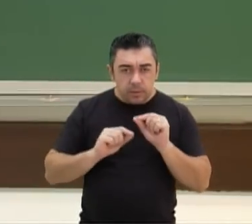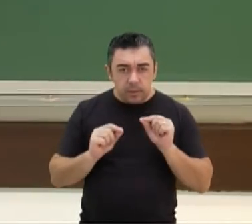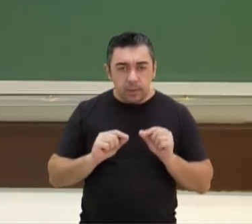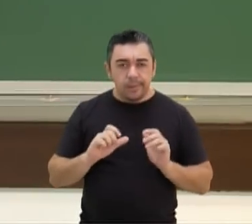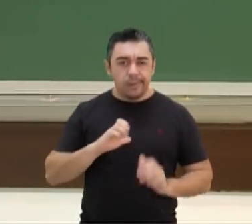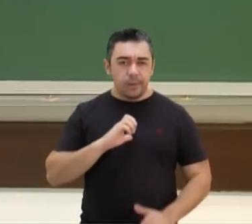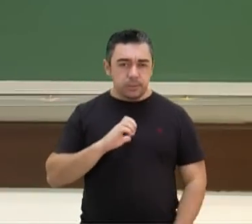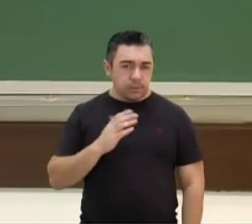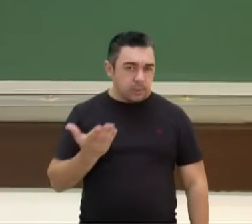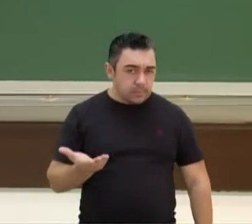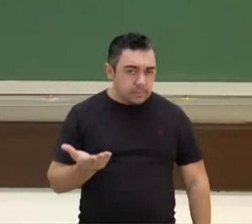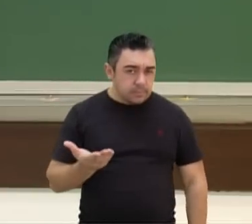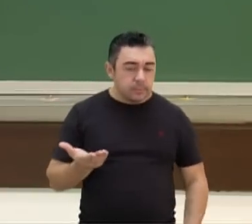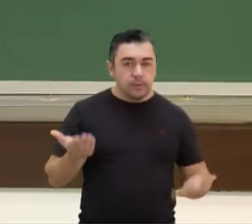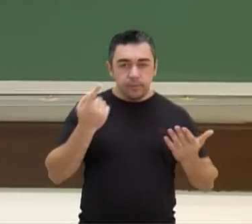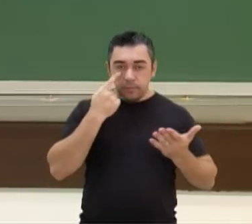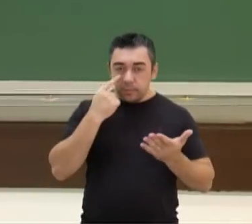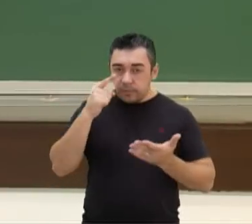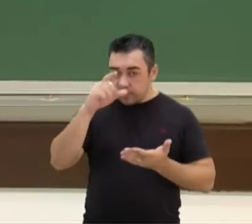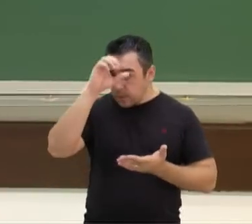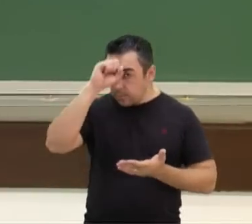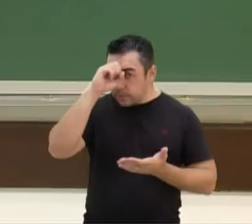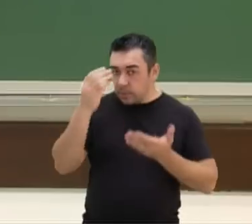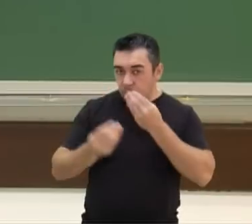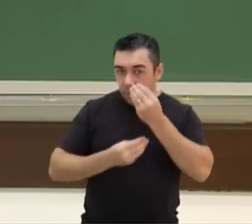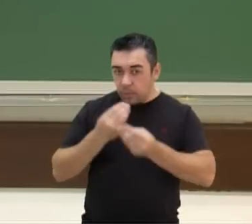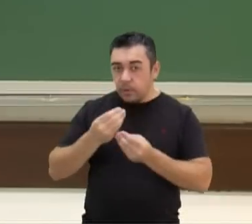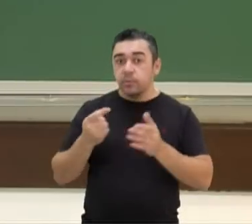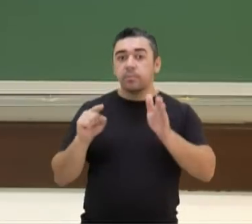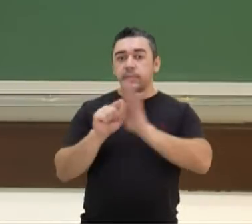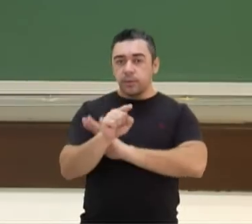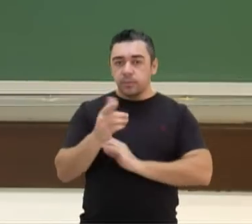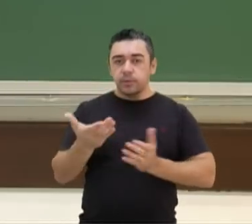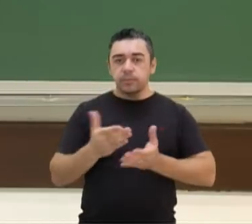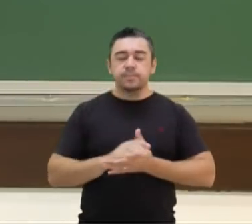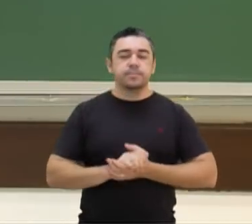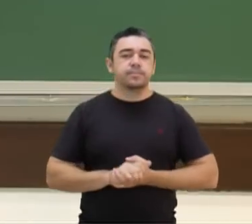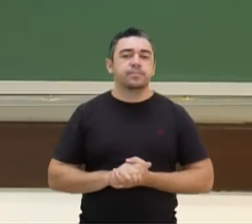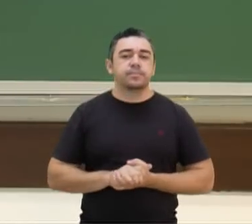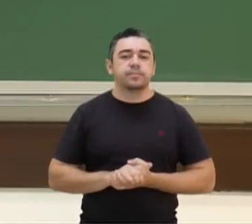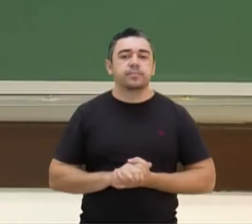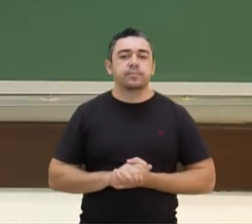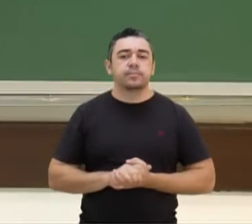princípio ético? Vamos ver se vocês aprenderam fazendo mais um quiz.